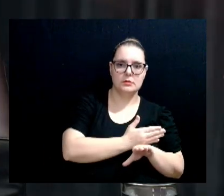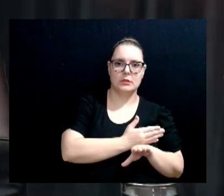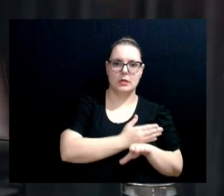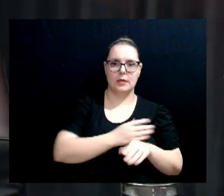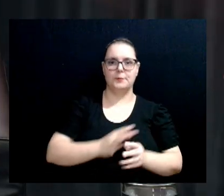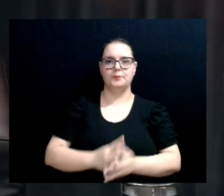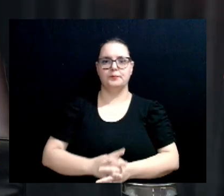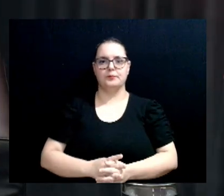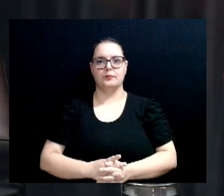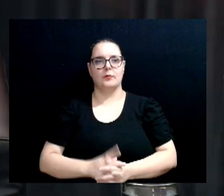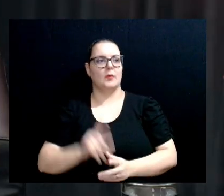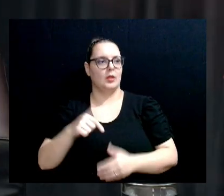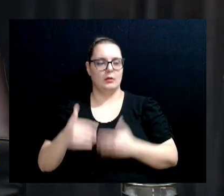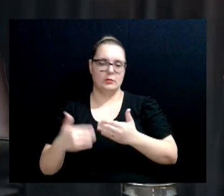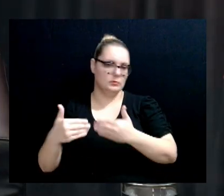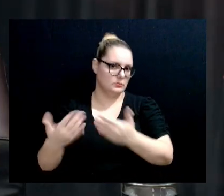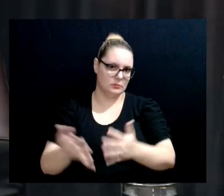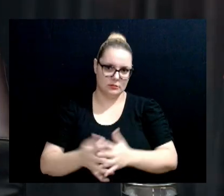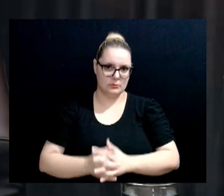de um tempo, né, de